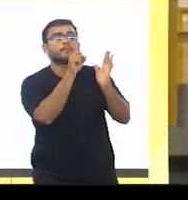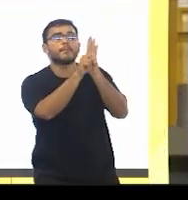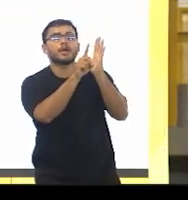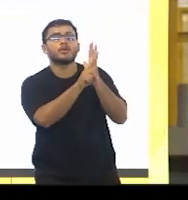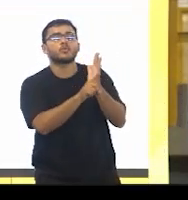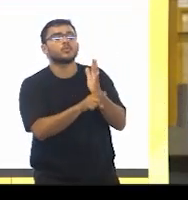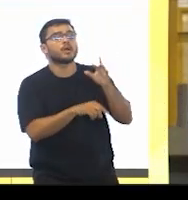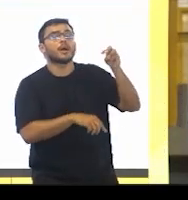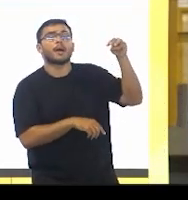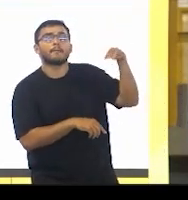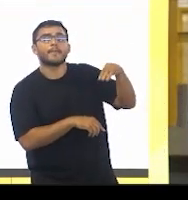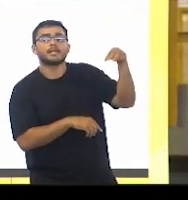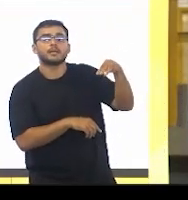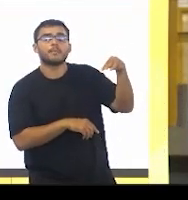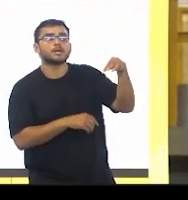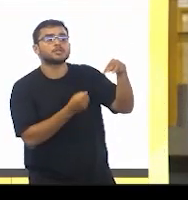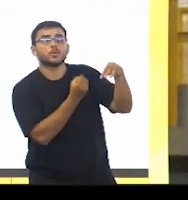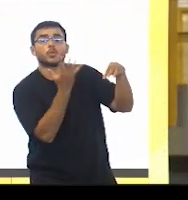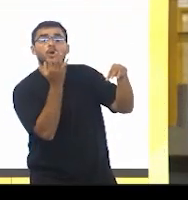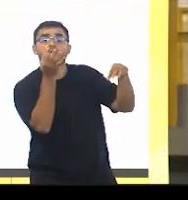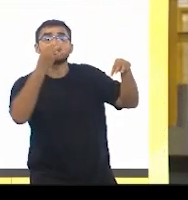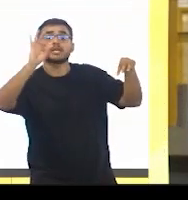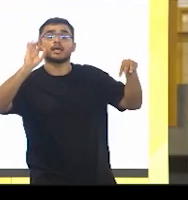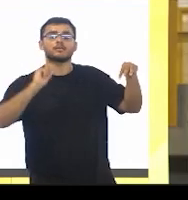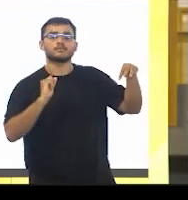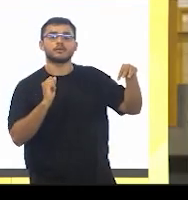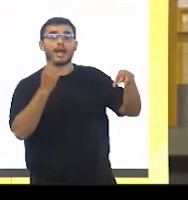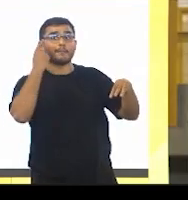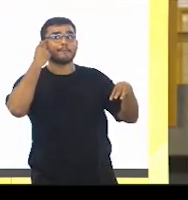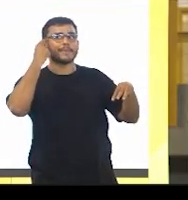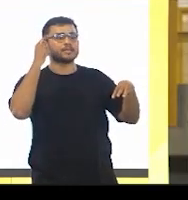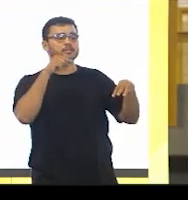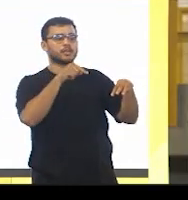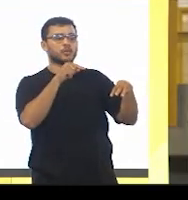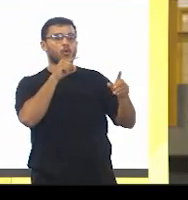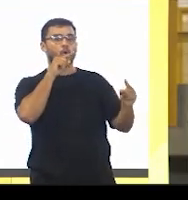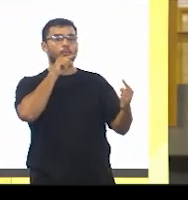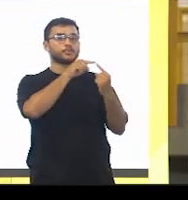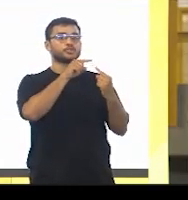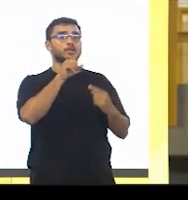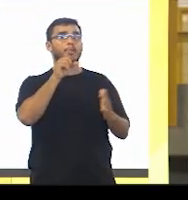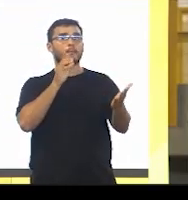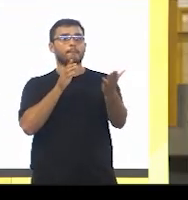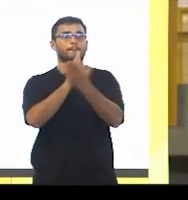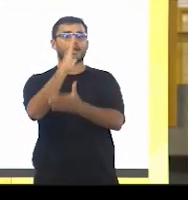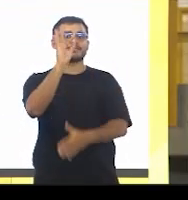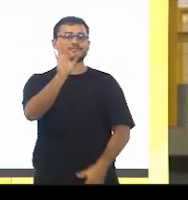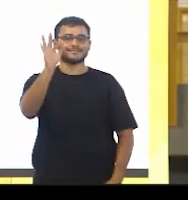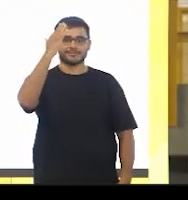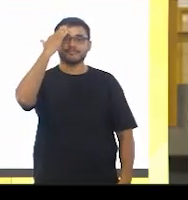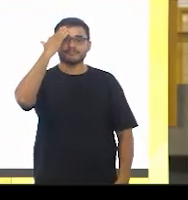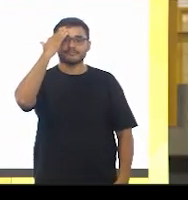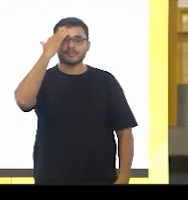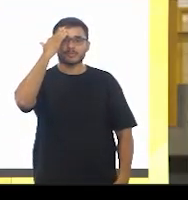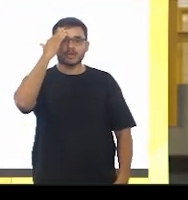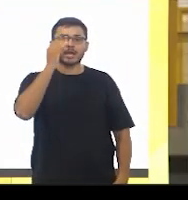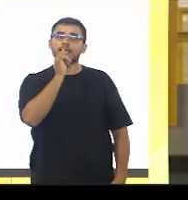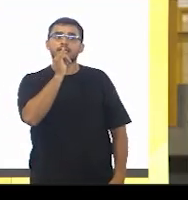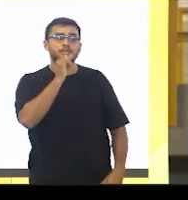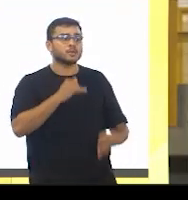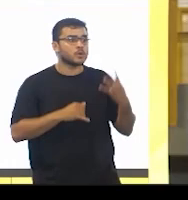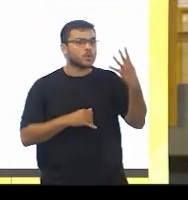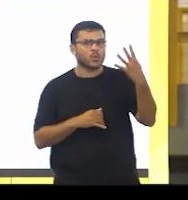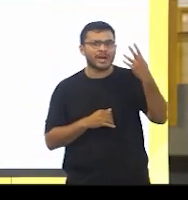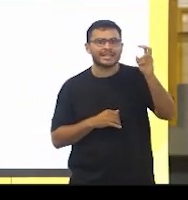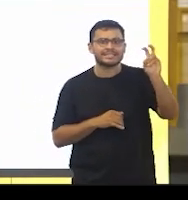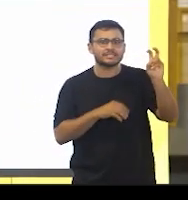que eu preciso para dentro da minha universidade. Tá certo? E para isso é importante que vocês tenham esse documento da matriz de